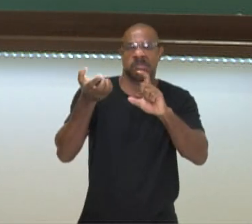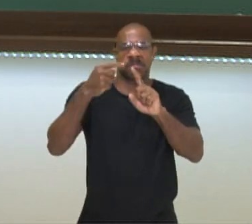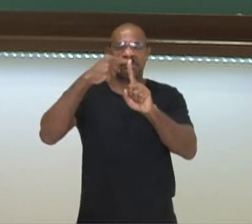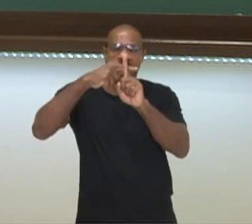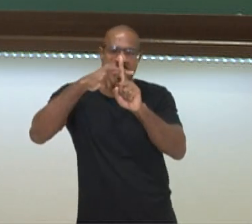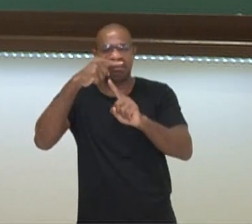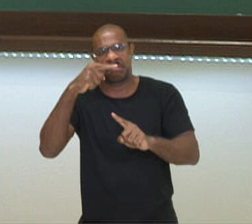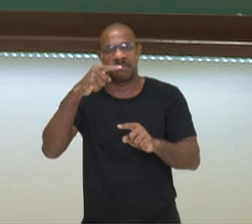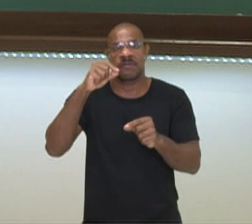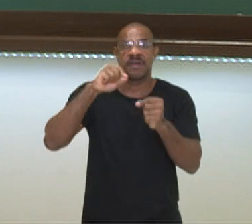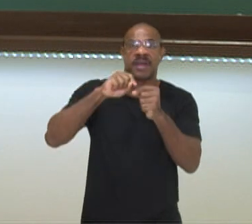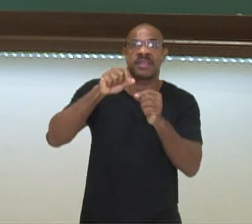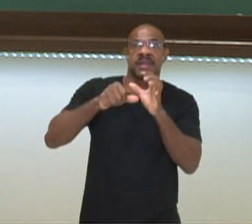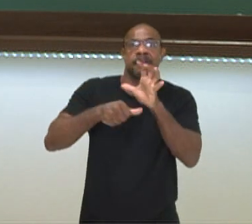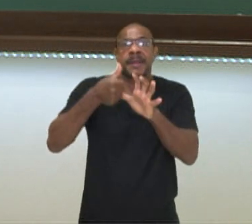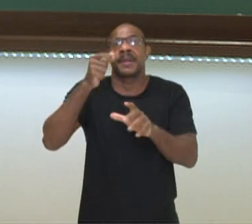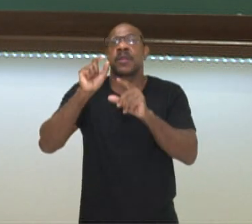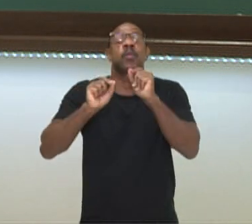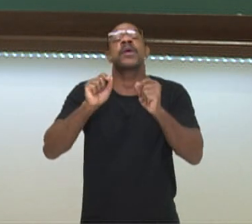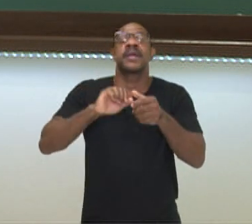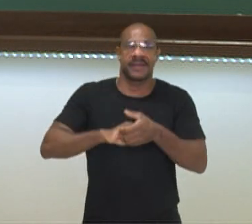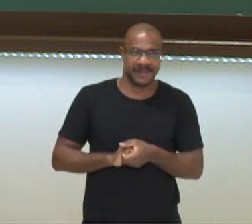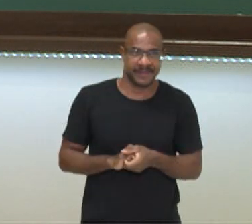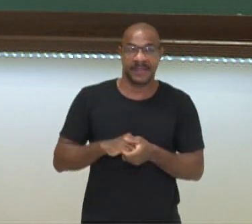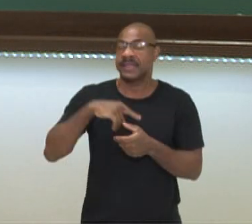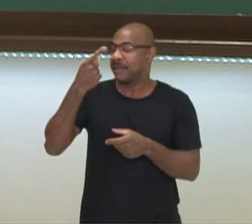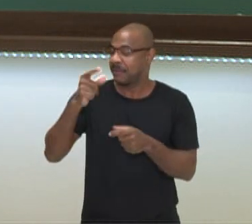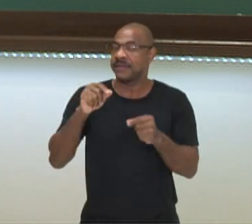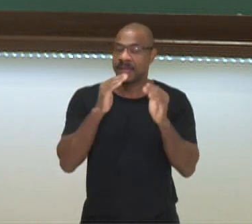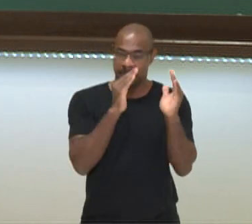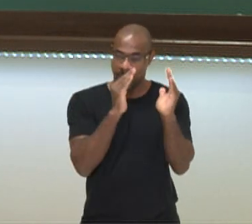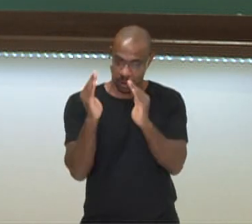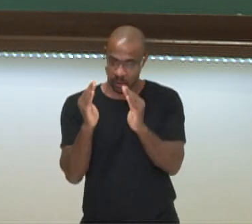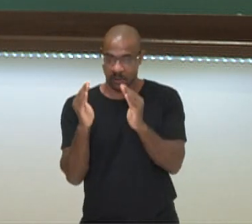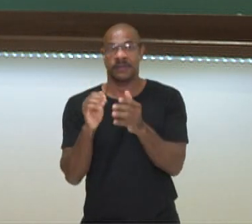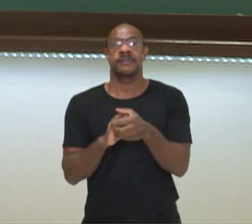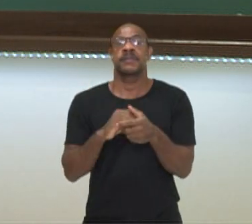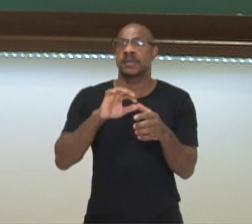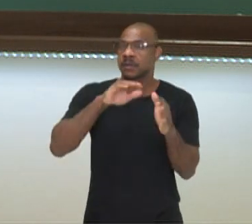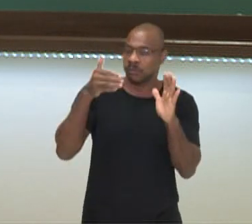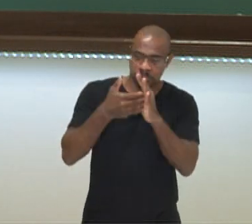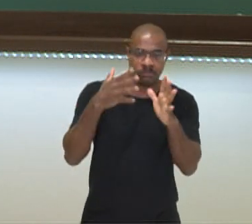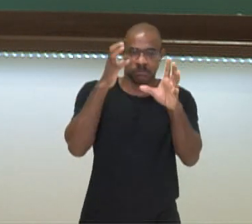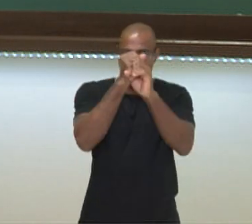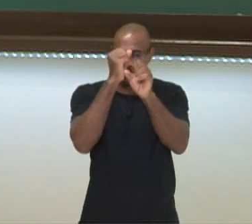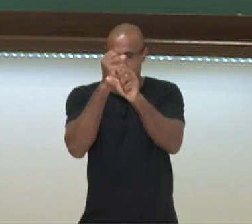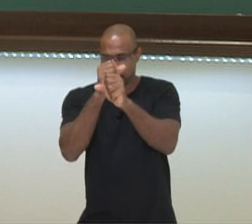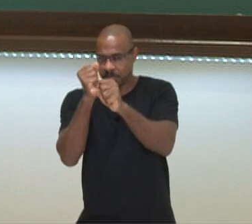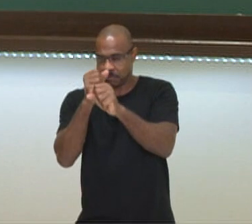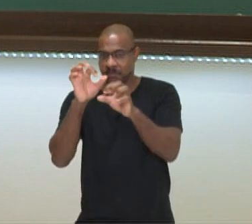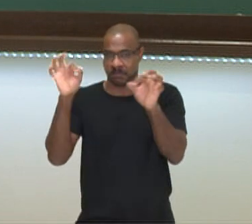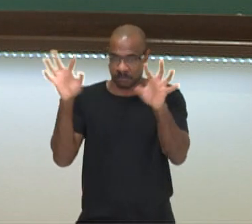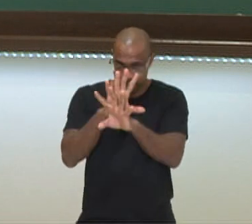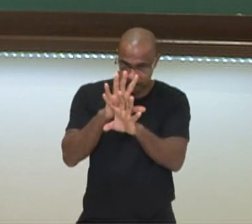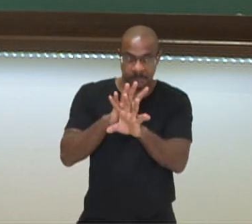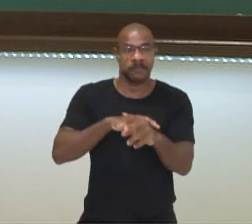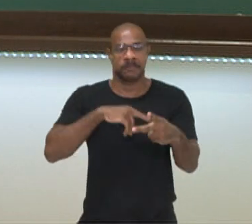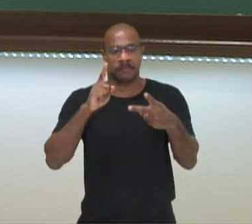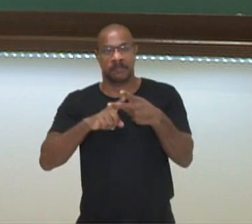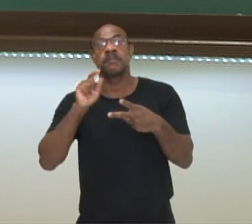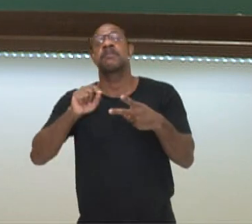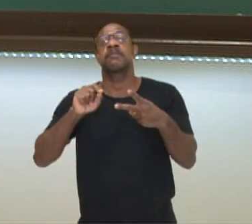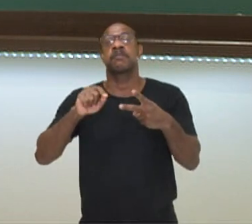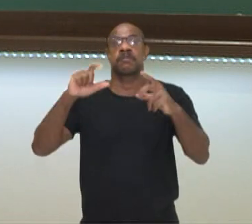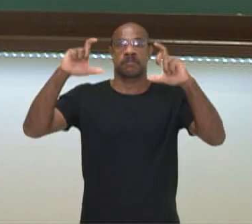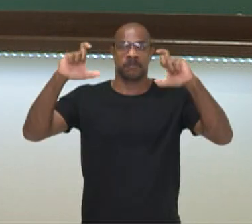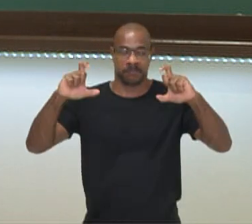Bom, aí a gente tem uma outra ordem, né, que é a ordem das operações. Resolvido todas as operações dentro dos parênteses, eu vou resolver